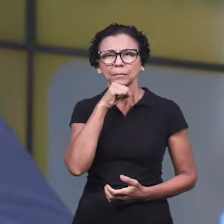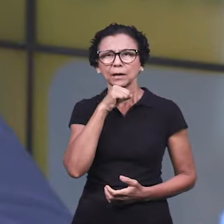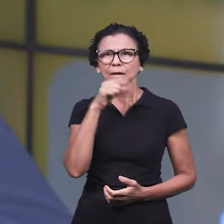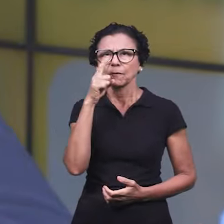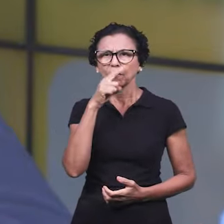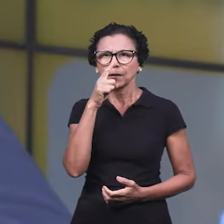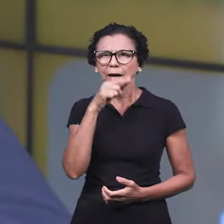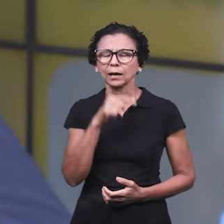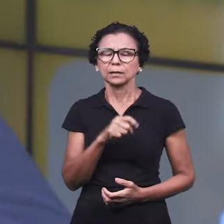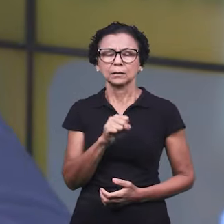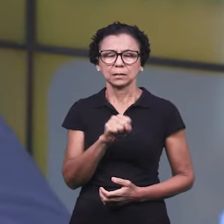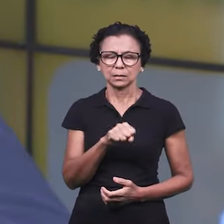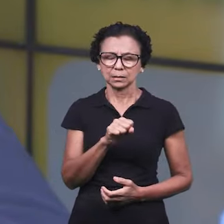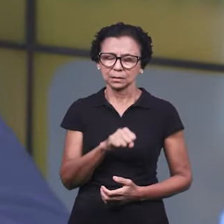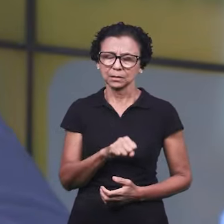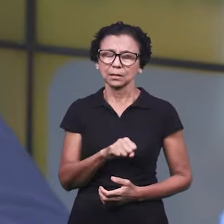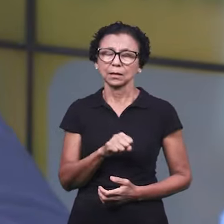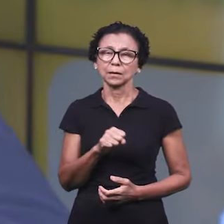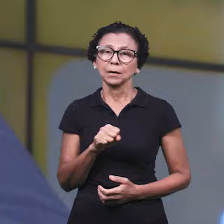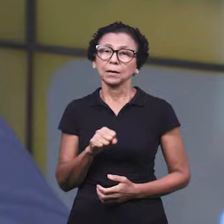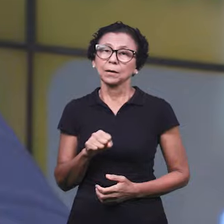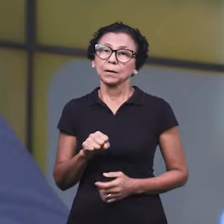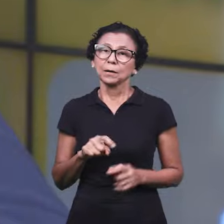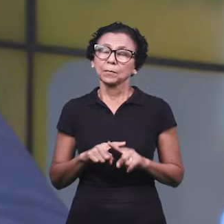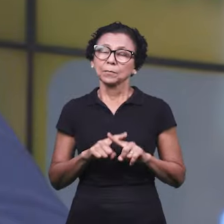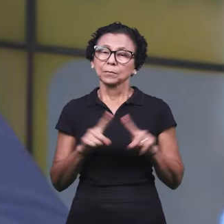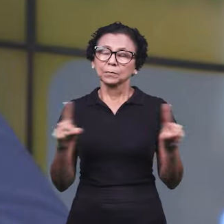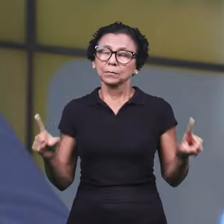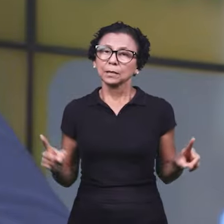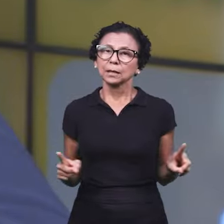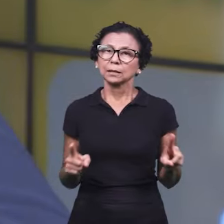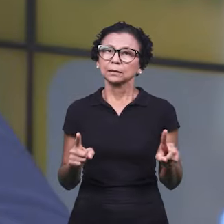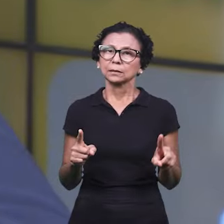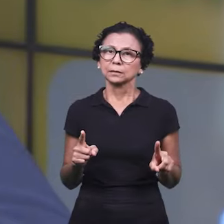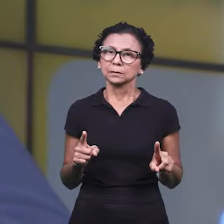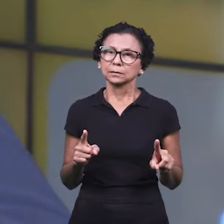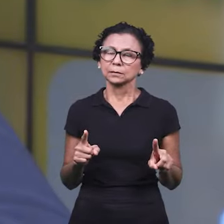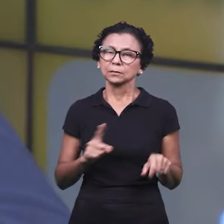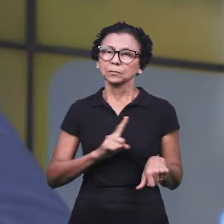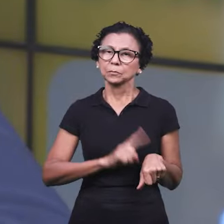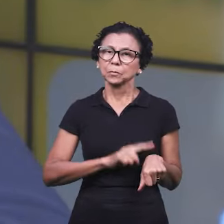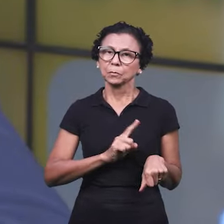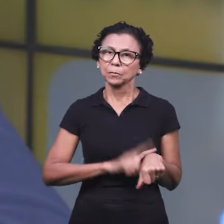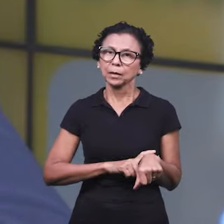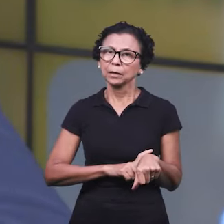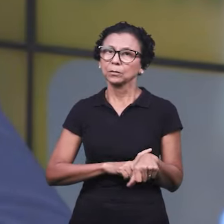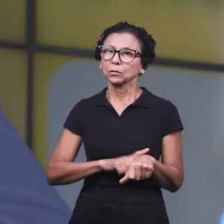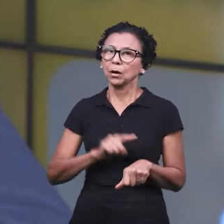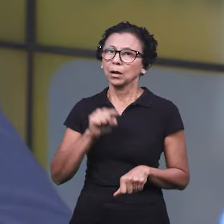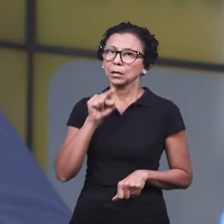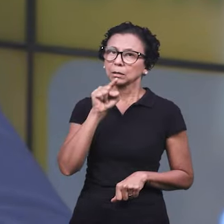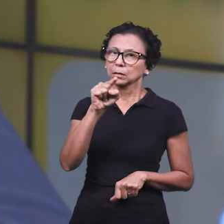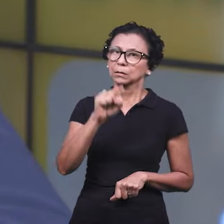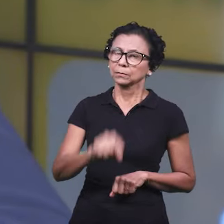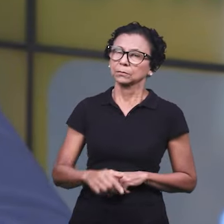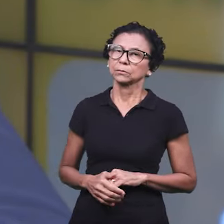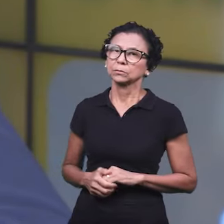honra quando você pratica aquilo que é